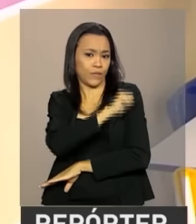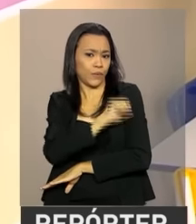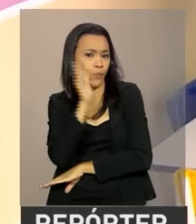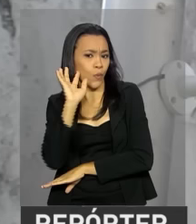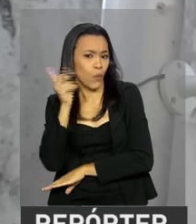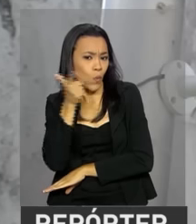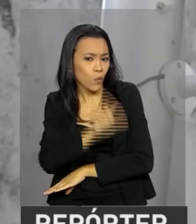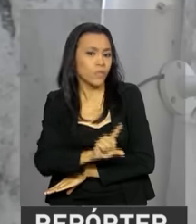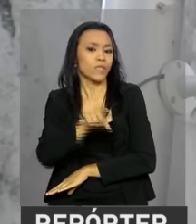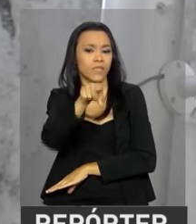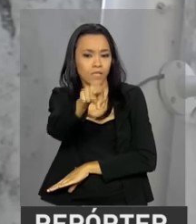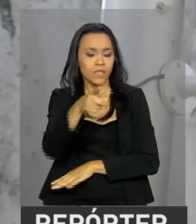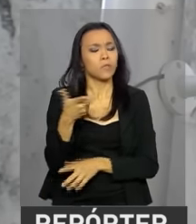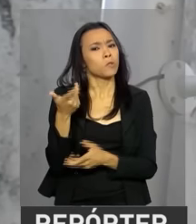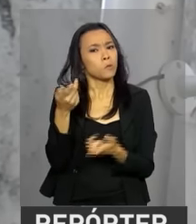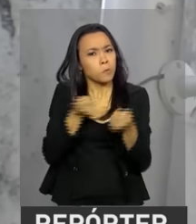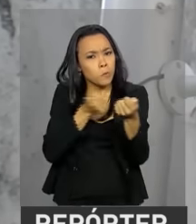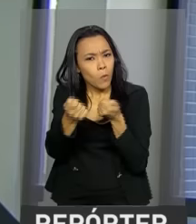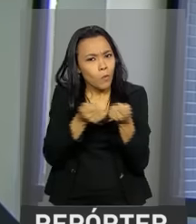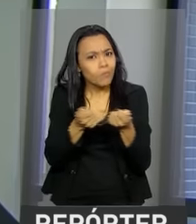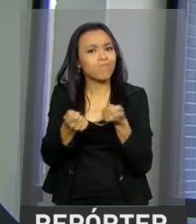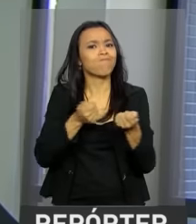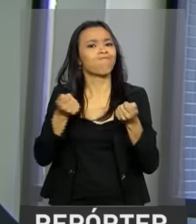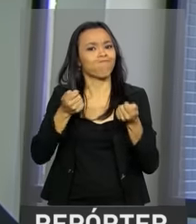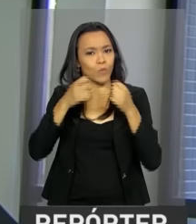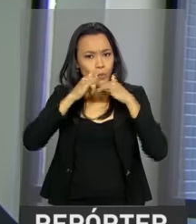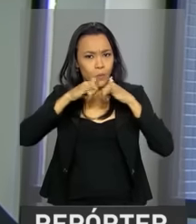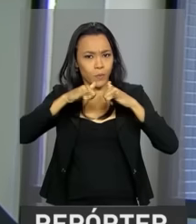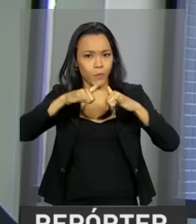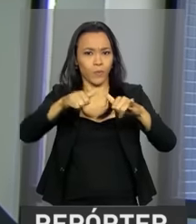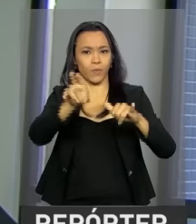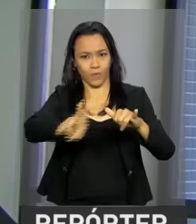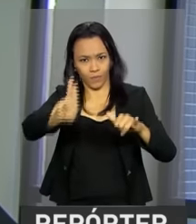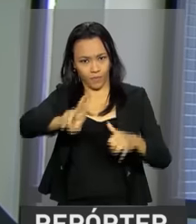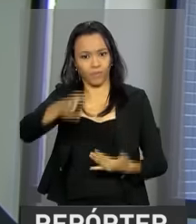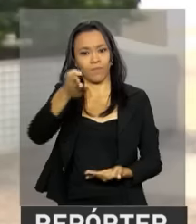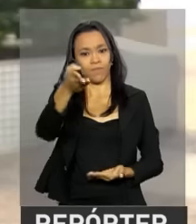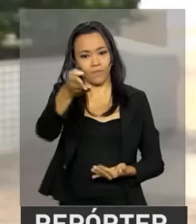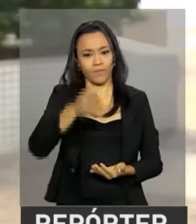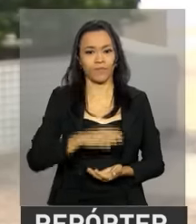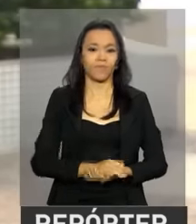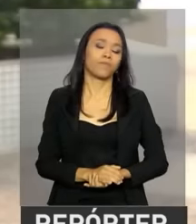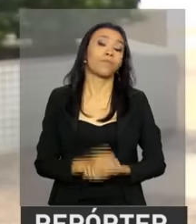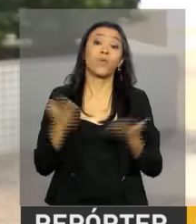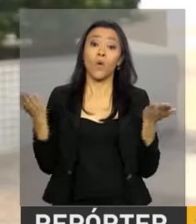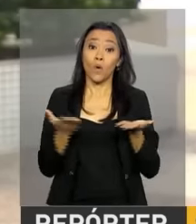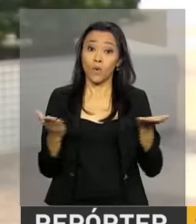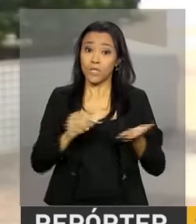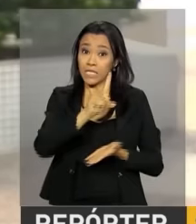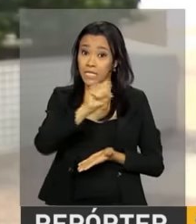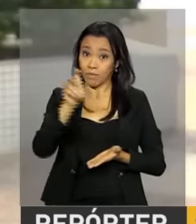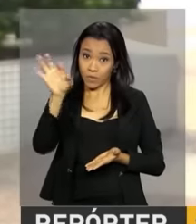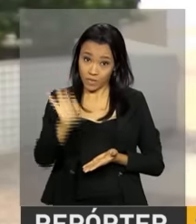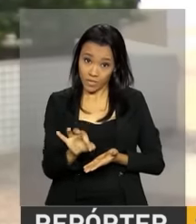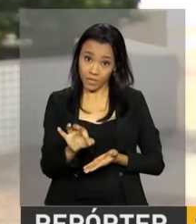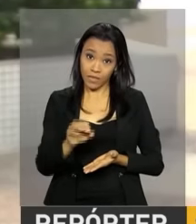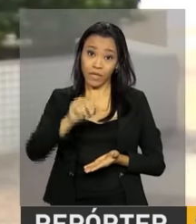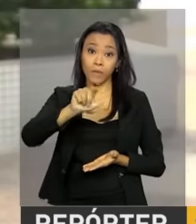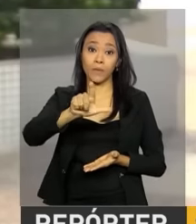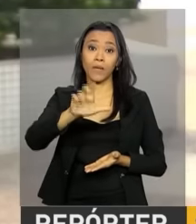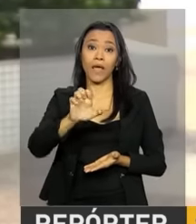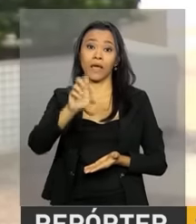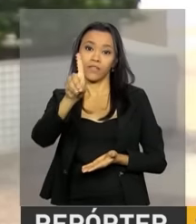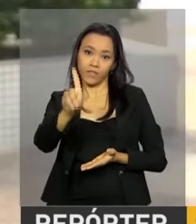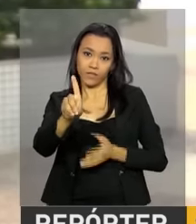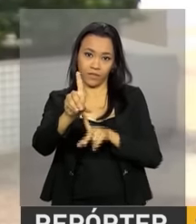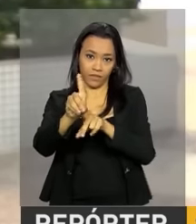transformar os gastos com eletricidade em qualidade de vida para os moradores ho o prédio 100% tá no LED